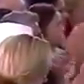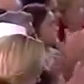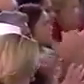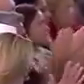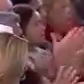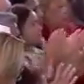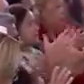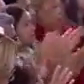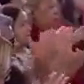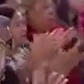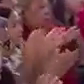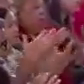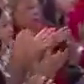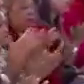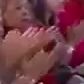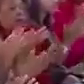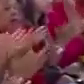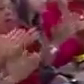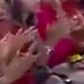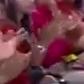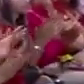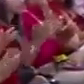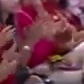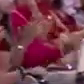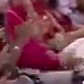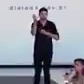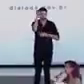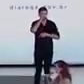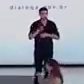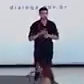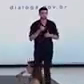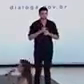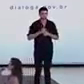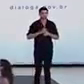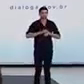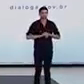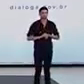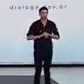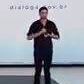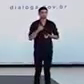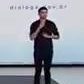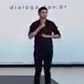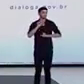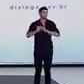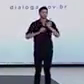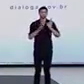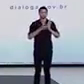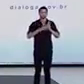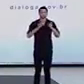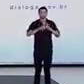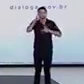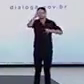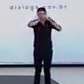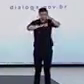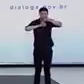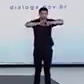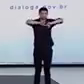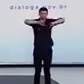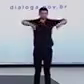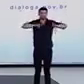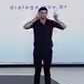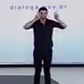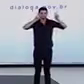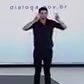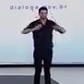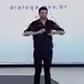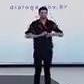Muito obrigada, ministro. Gente, é isso, o diálogo é assim, você propõe, mas também aprende um monte de coisas.